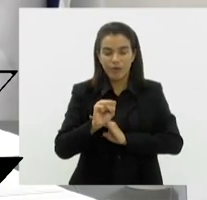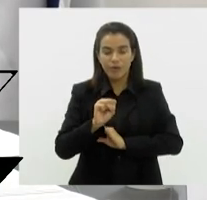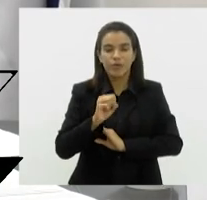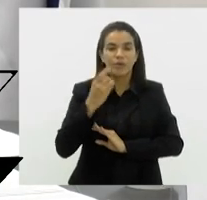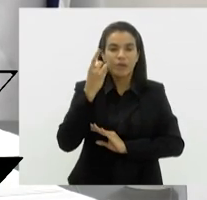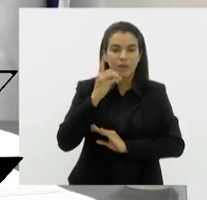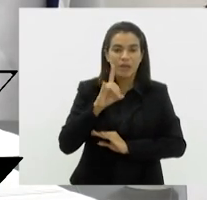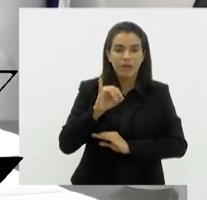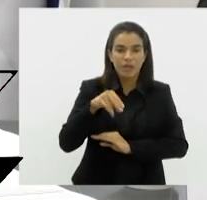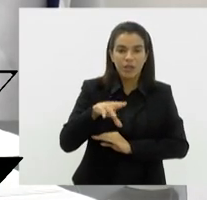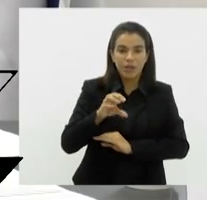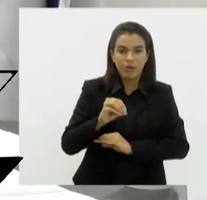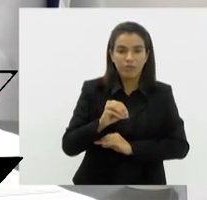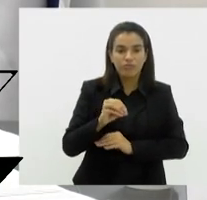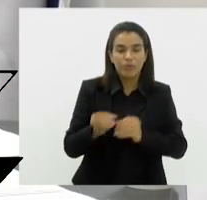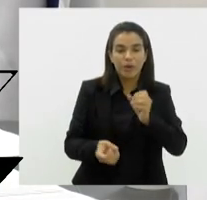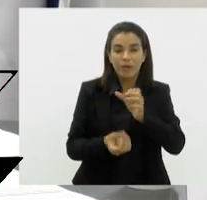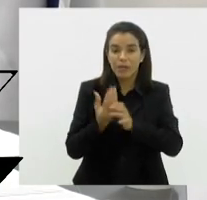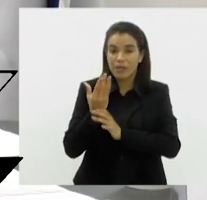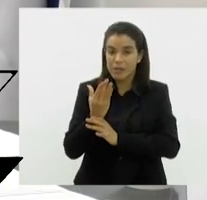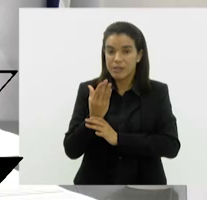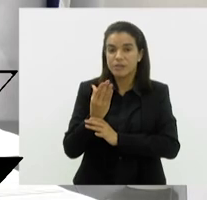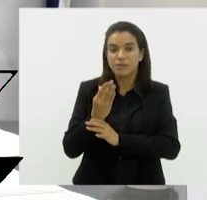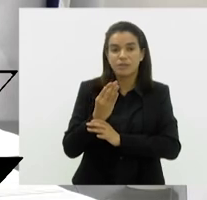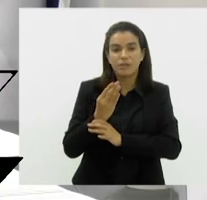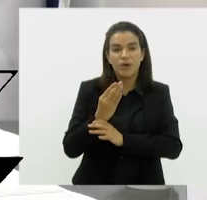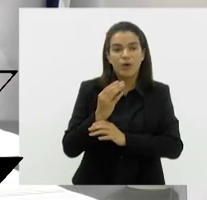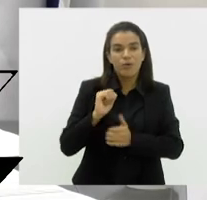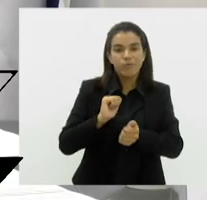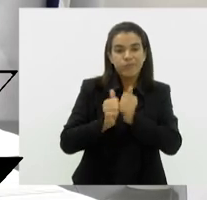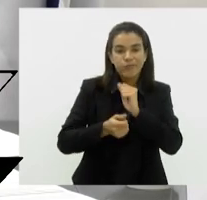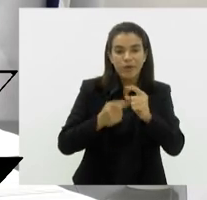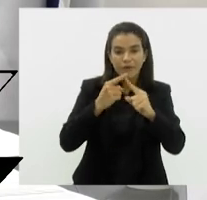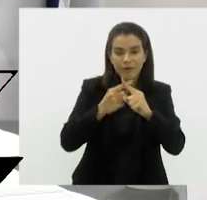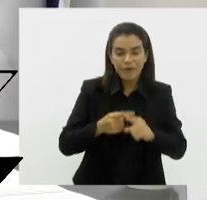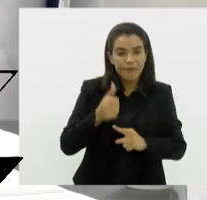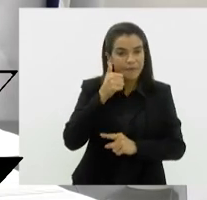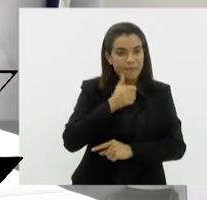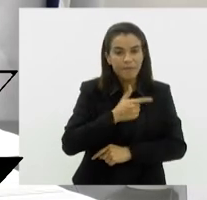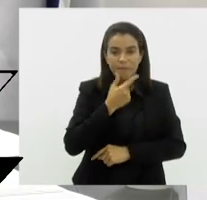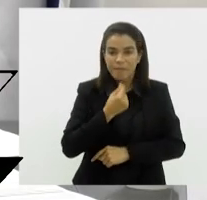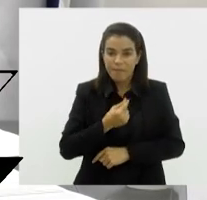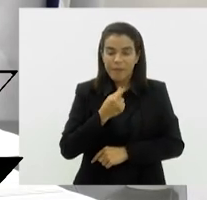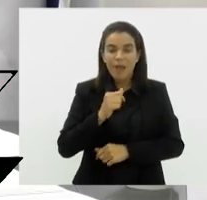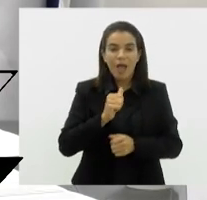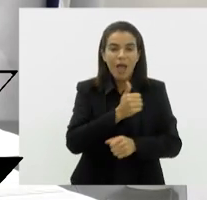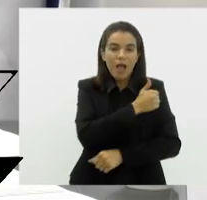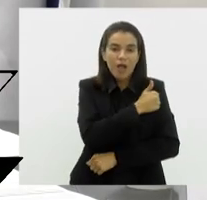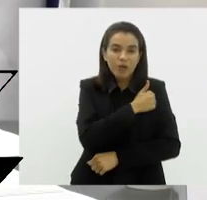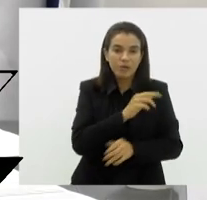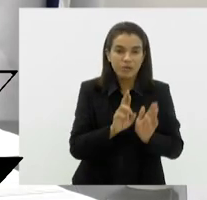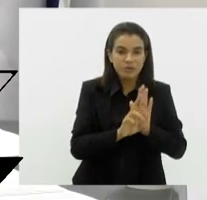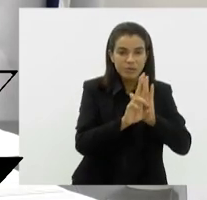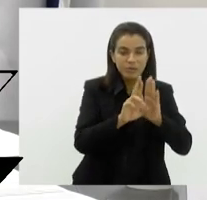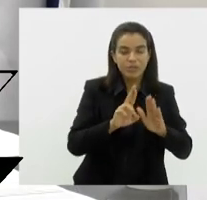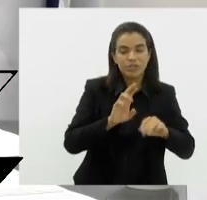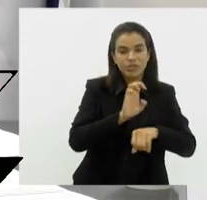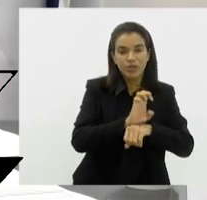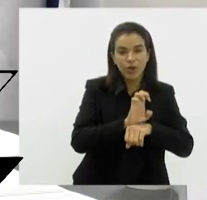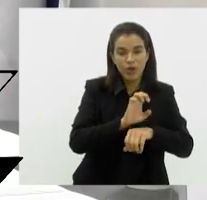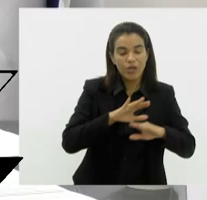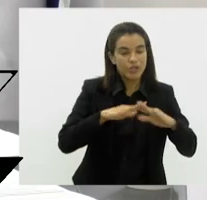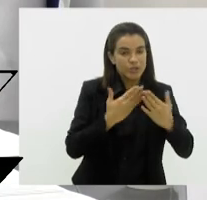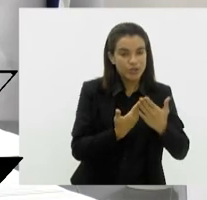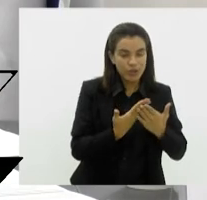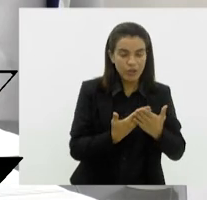deputado Marcelo Dino, que dispõe sobre a criação de uma Copa de Futsal masculino e feminino a ser disputada por alunos que representem as escolas estaduais do Rio de